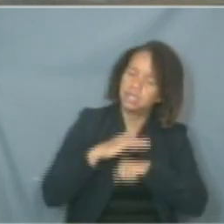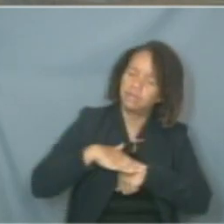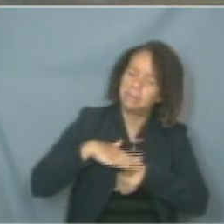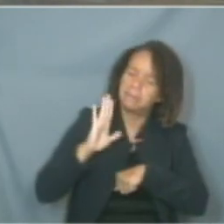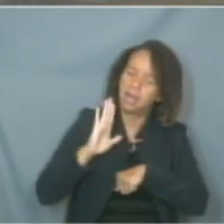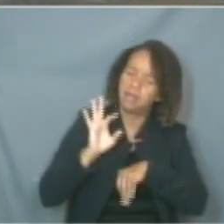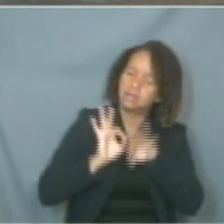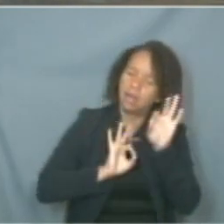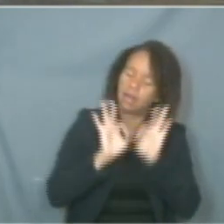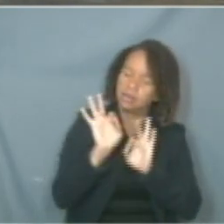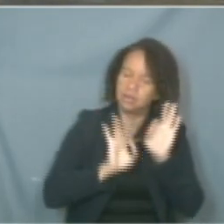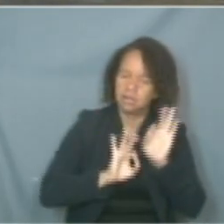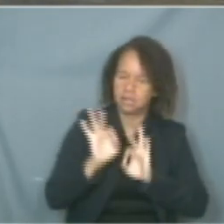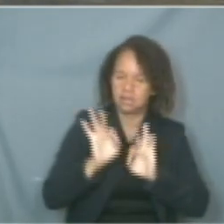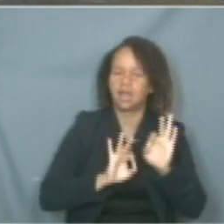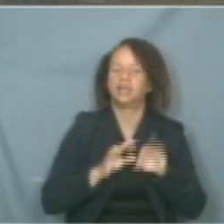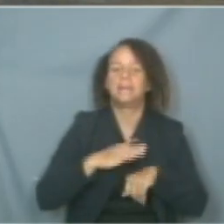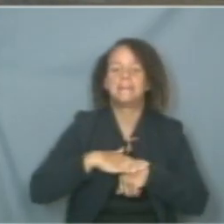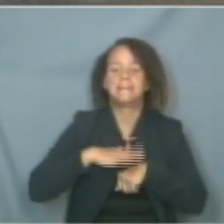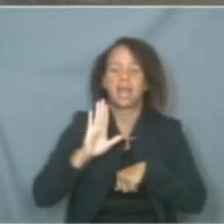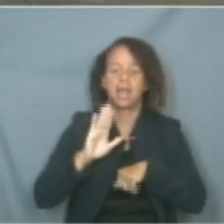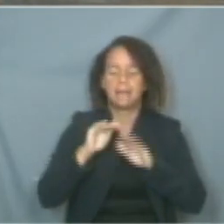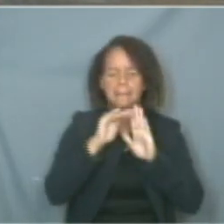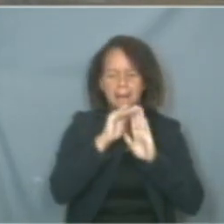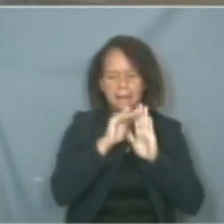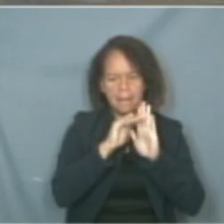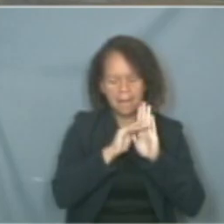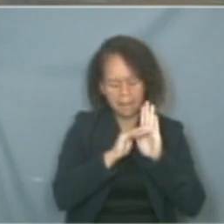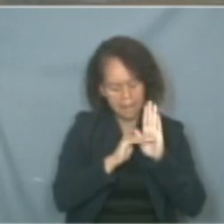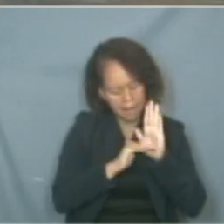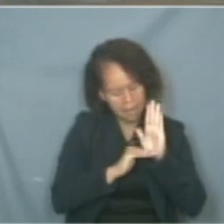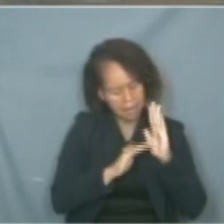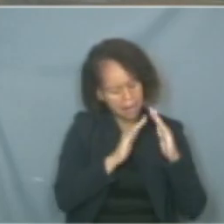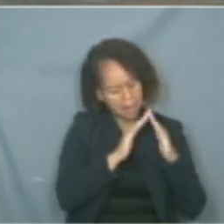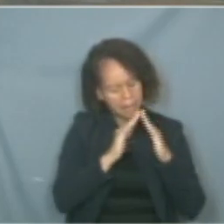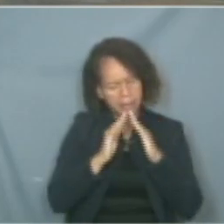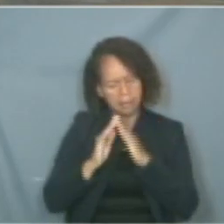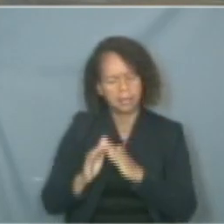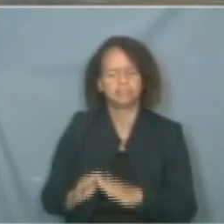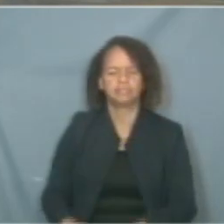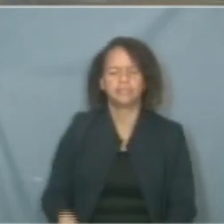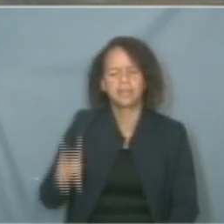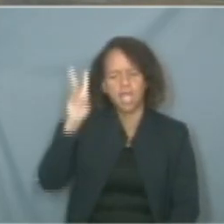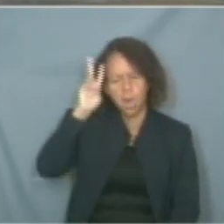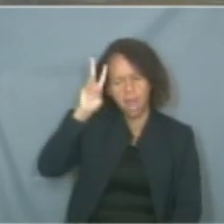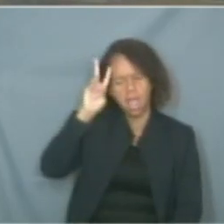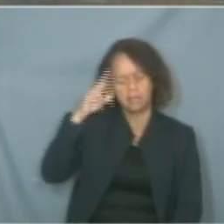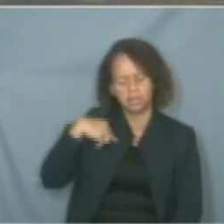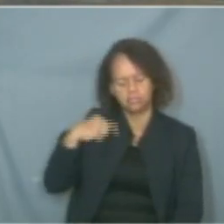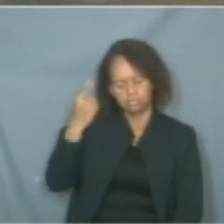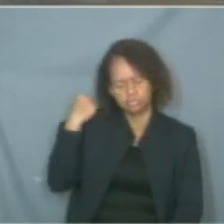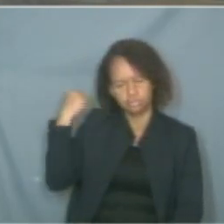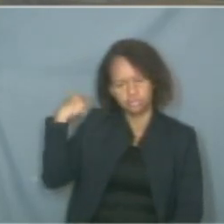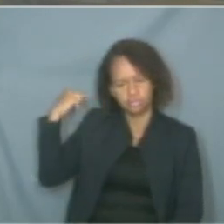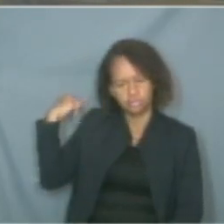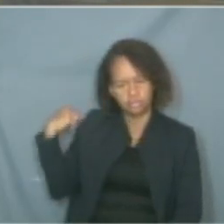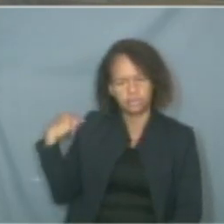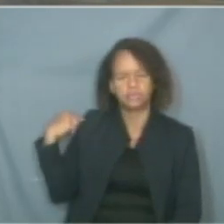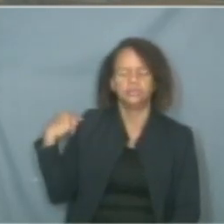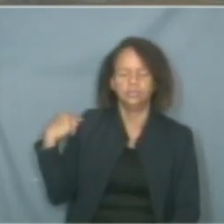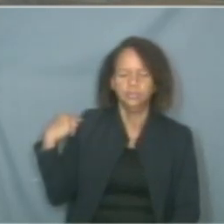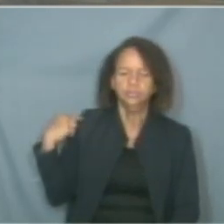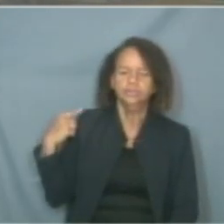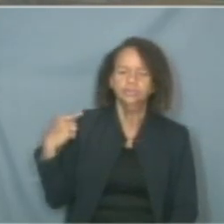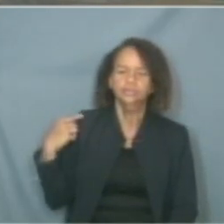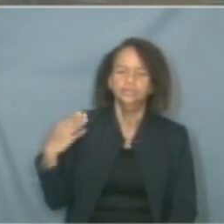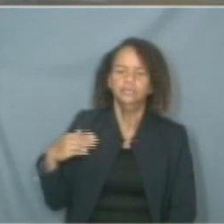mais planejada, com mais planejamento urbano. Eu me lembro como se fosse hoje, quando à